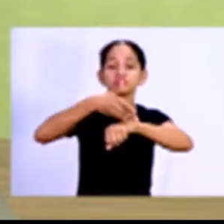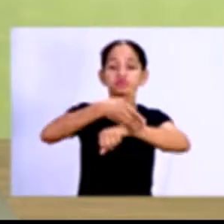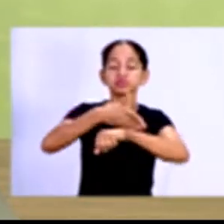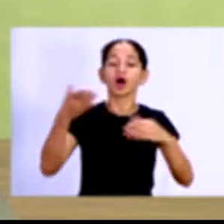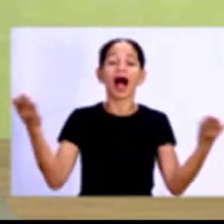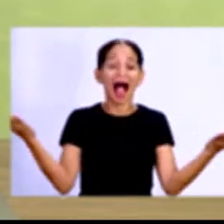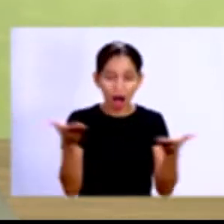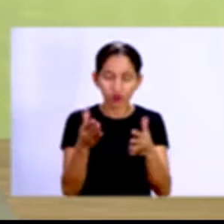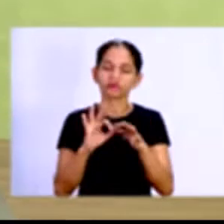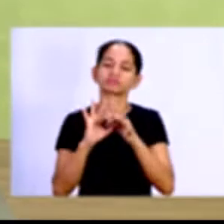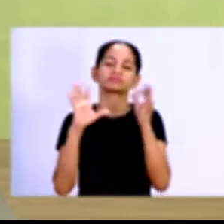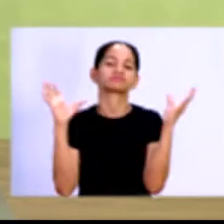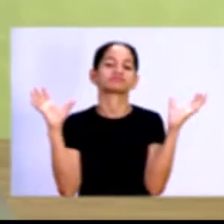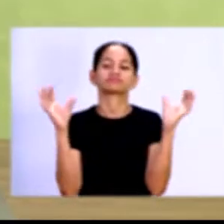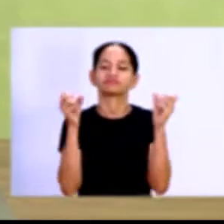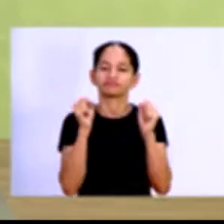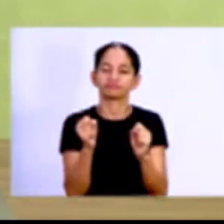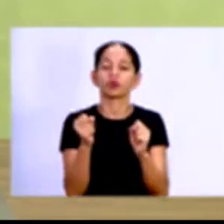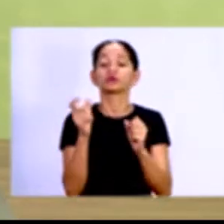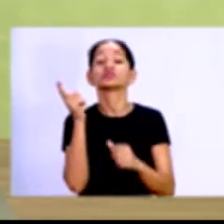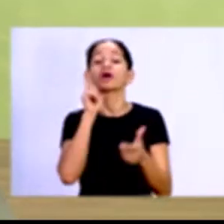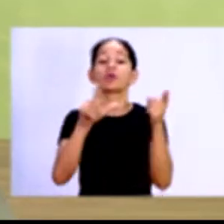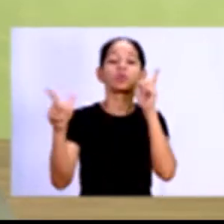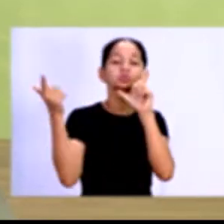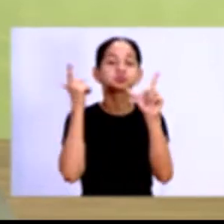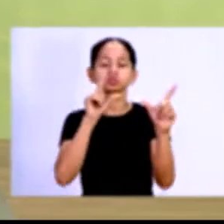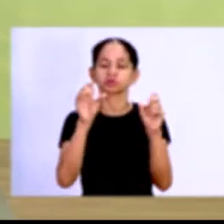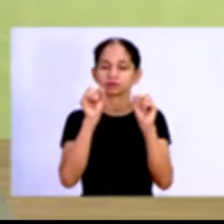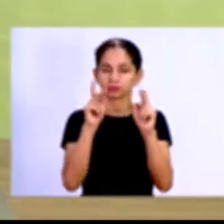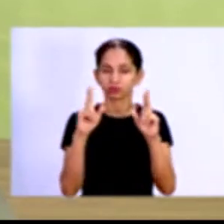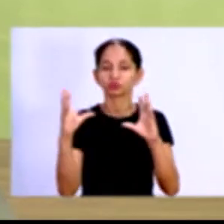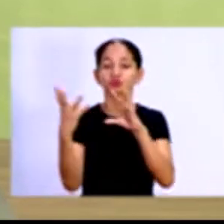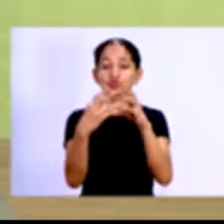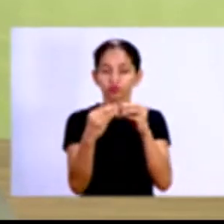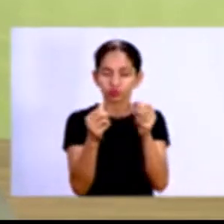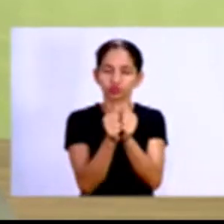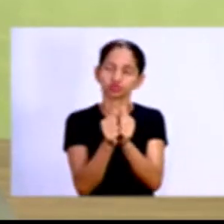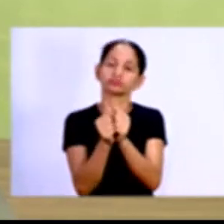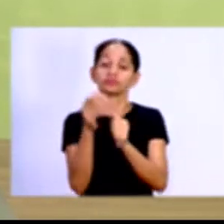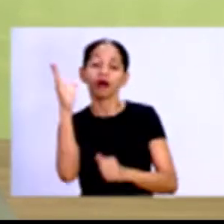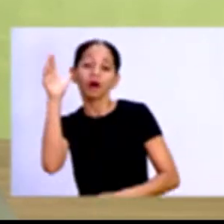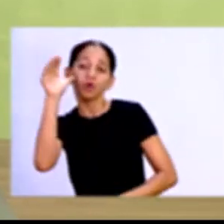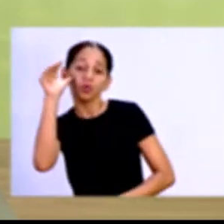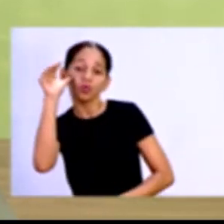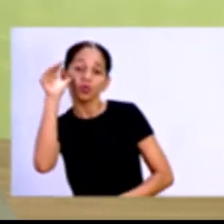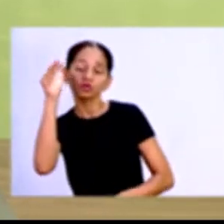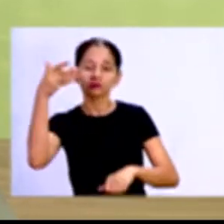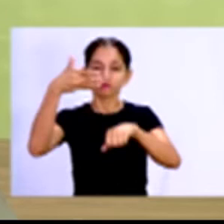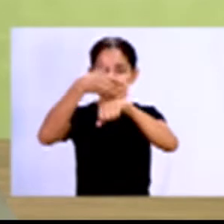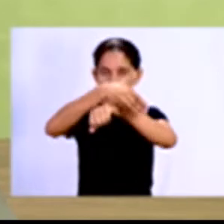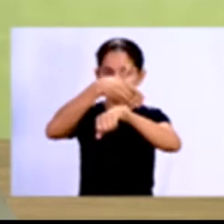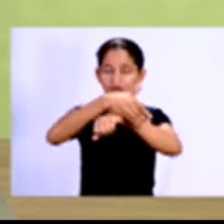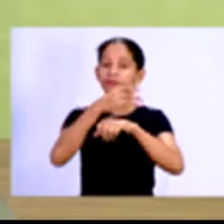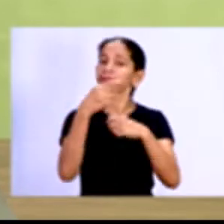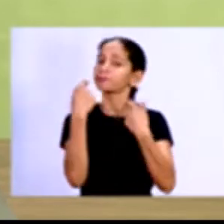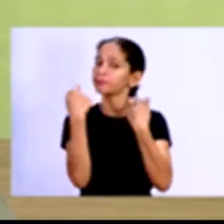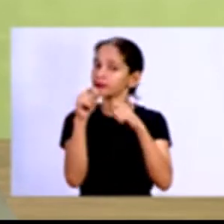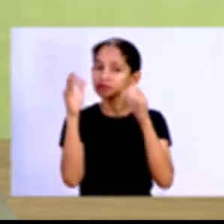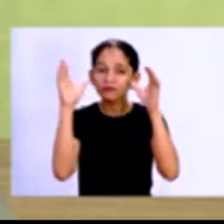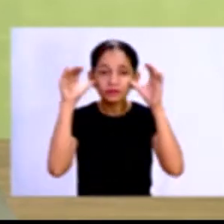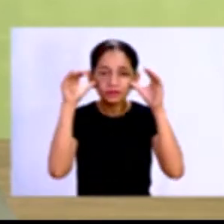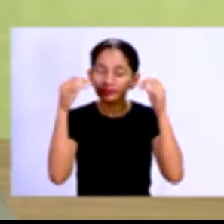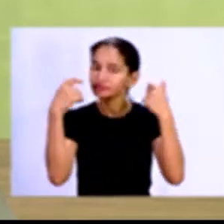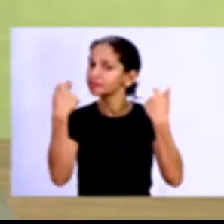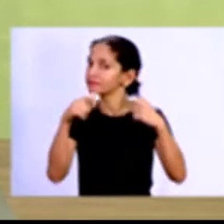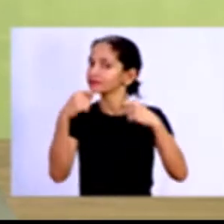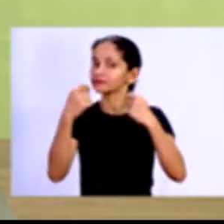passada e a gente espera que vocês já teve esse acesso e teve essa curiosidade. Aluno EAD tem que ser proativo,